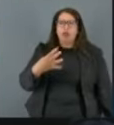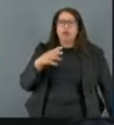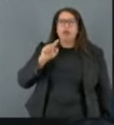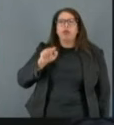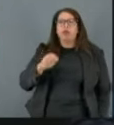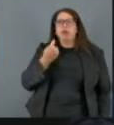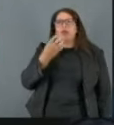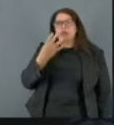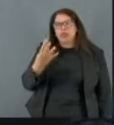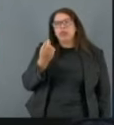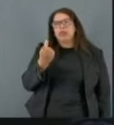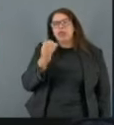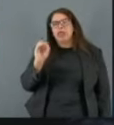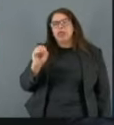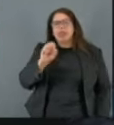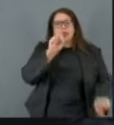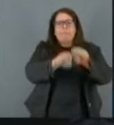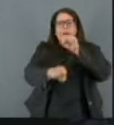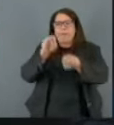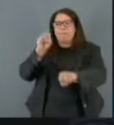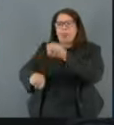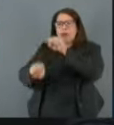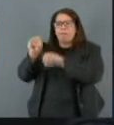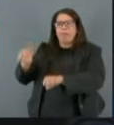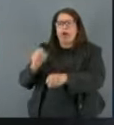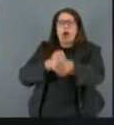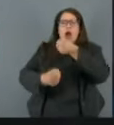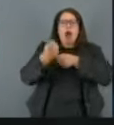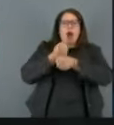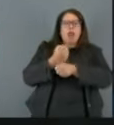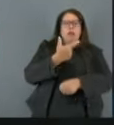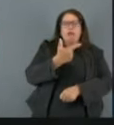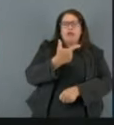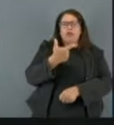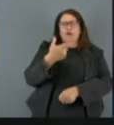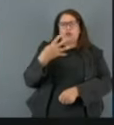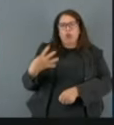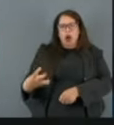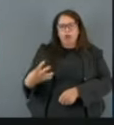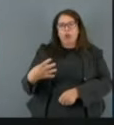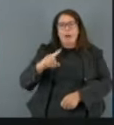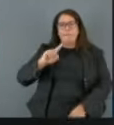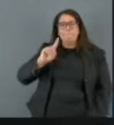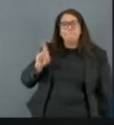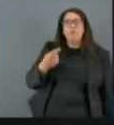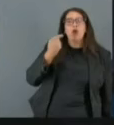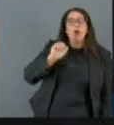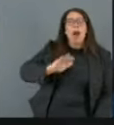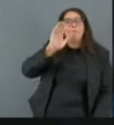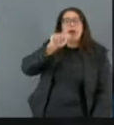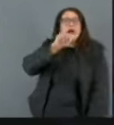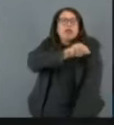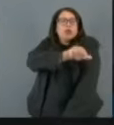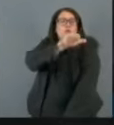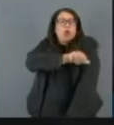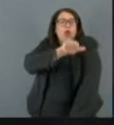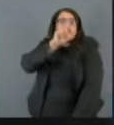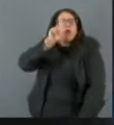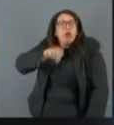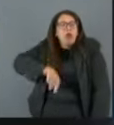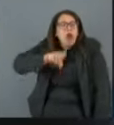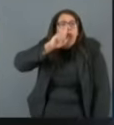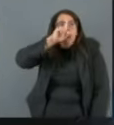4.480 assassinatos, né, no ano passado, 1.000 a mais até do que o estado do Rio de Janeiro, que é considerado um estado,